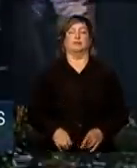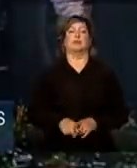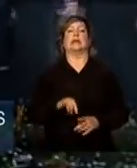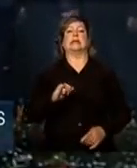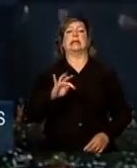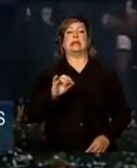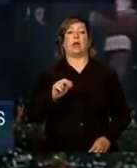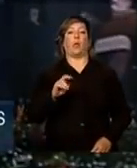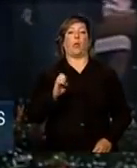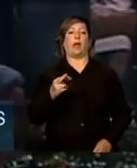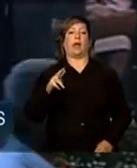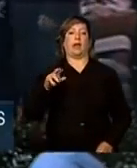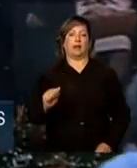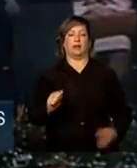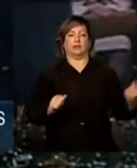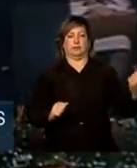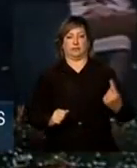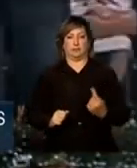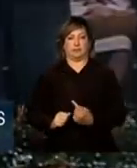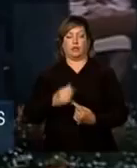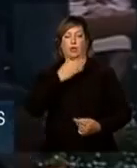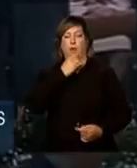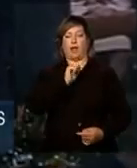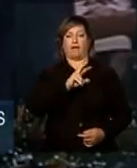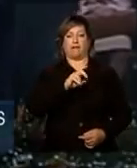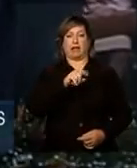Itaueira, Quirino de Alencar Avelino;